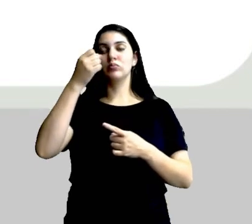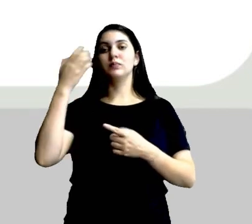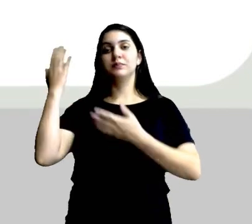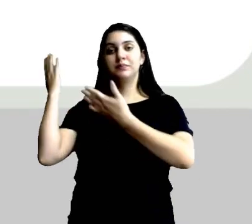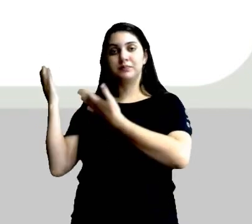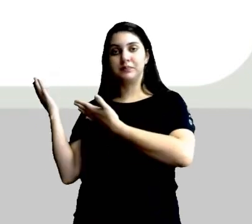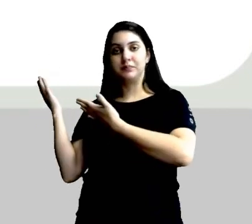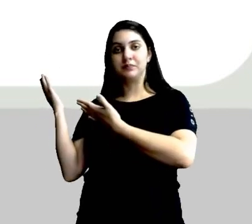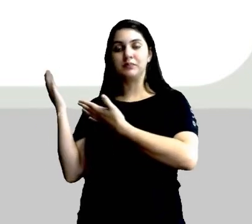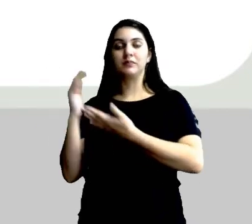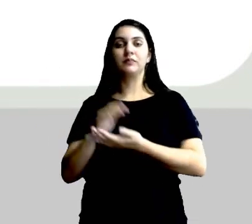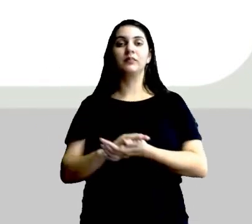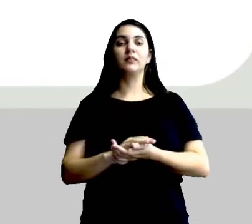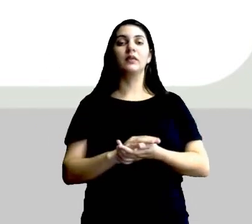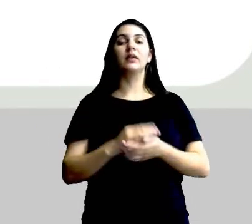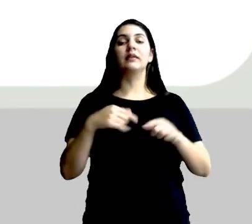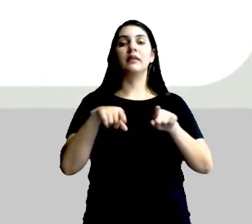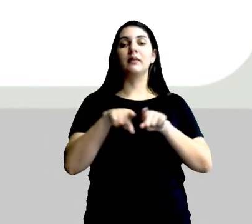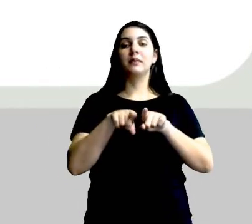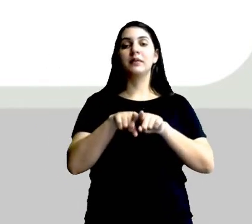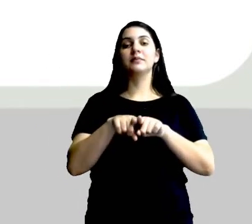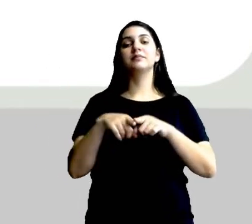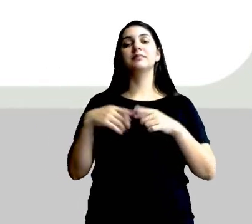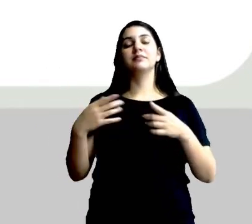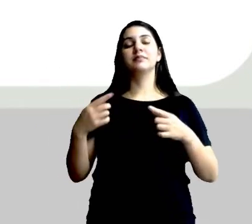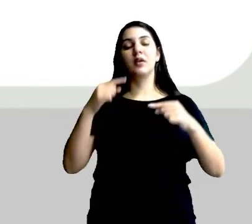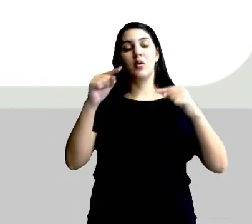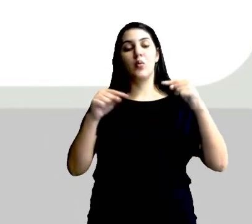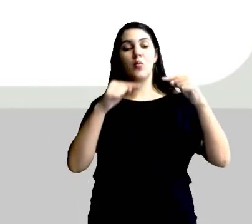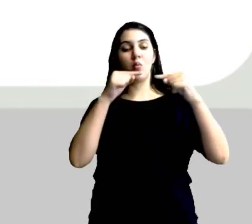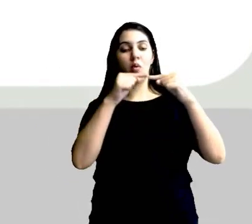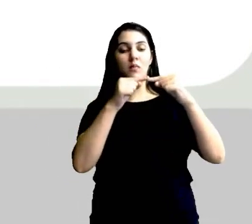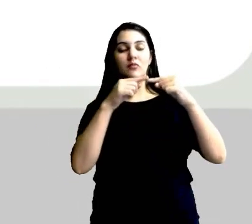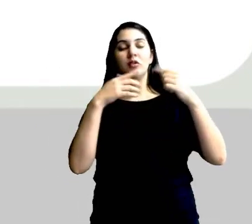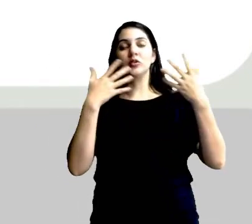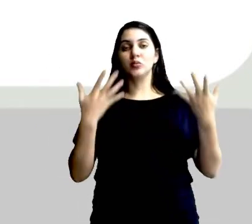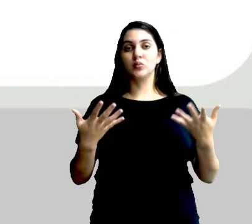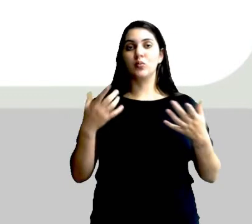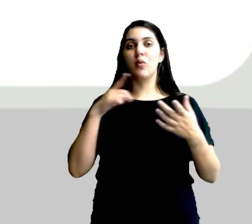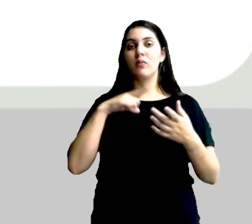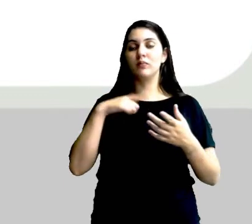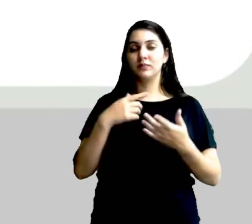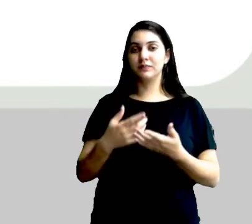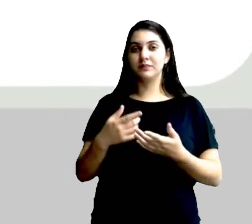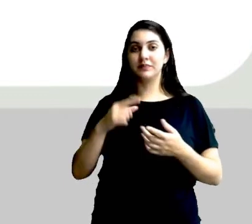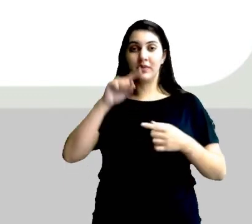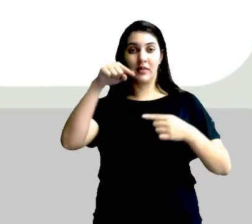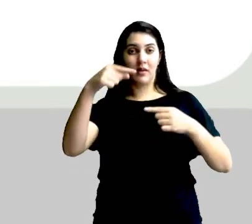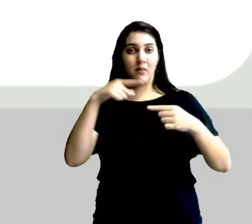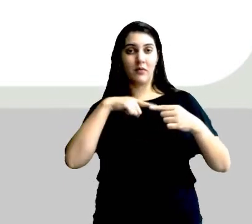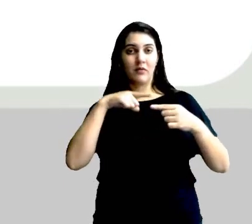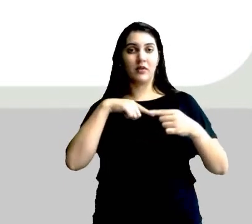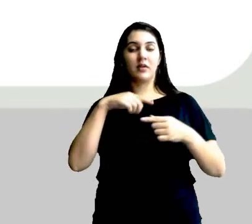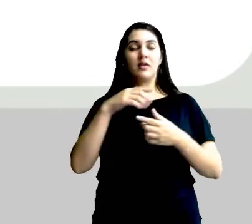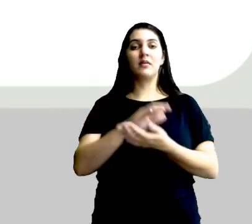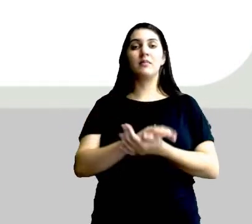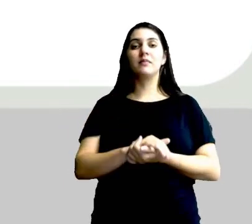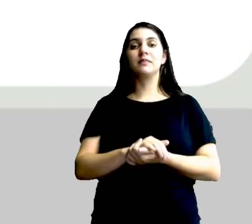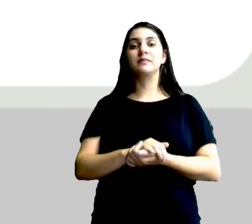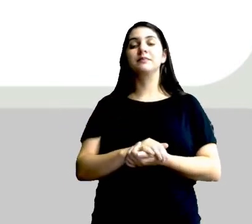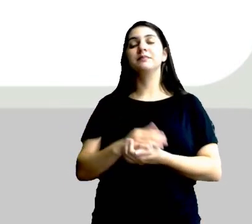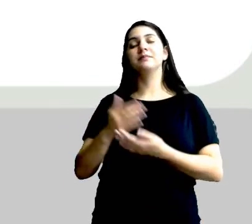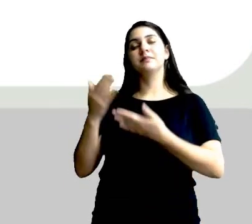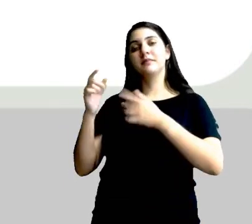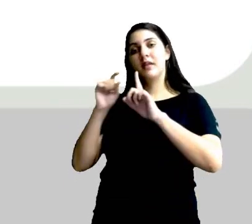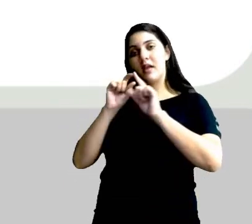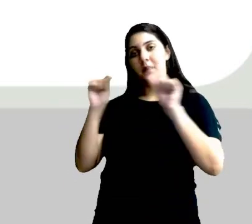parents, acompanhado do apóstrofo e o objeto a qual pertence. Depois nós temos his sister's friend.